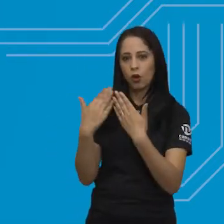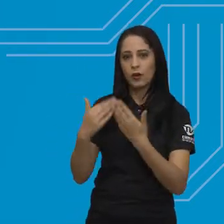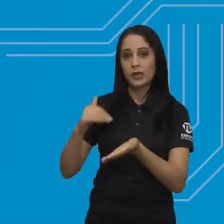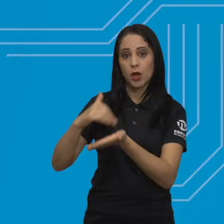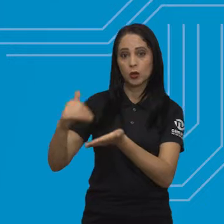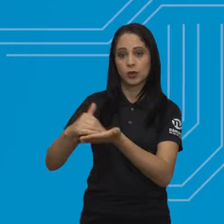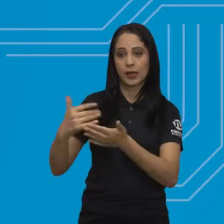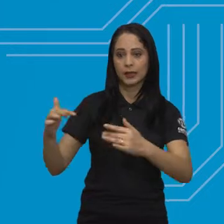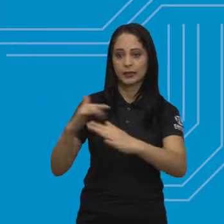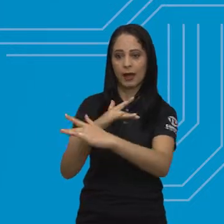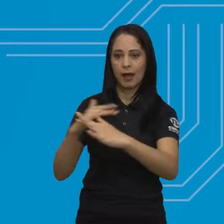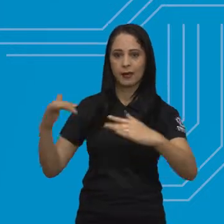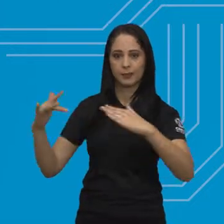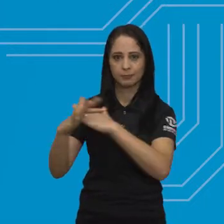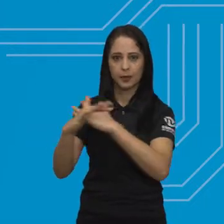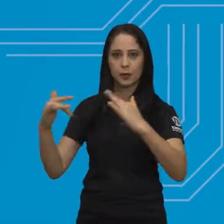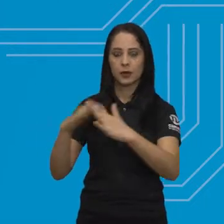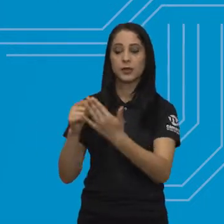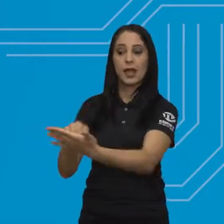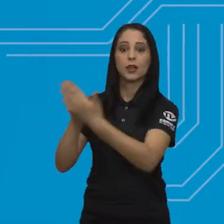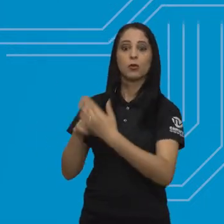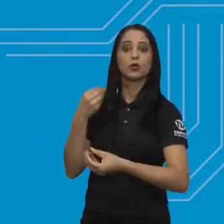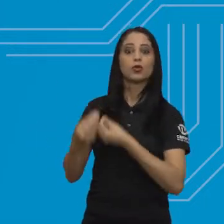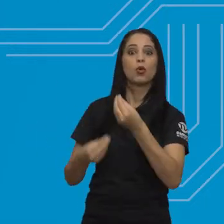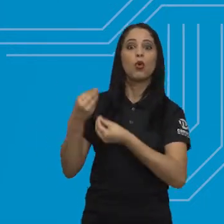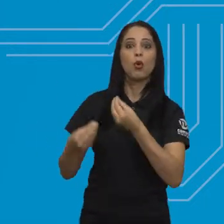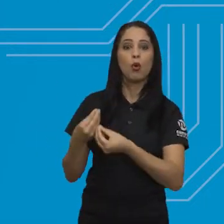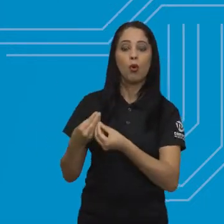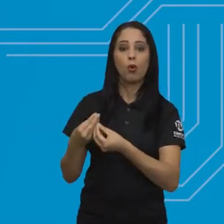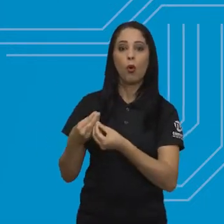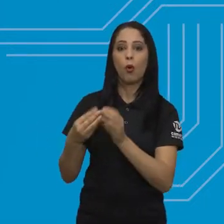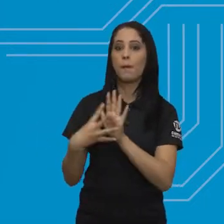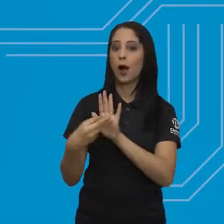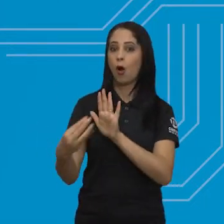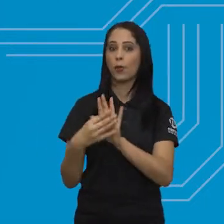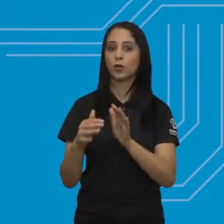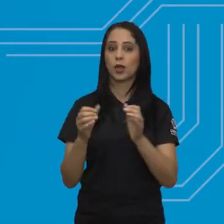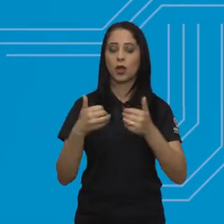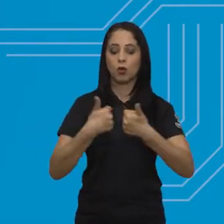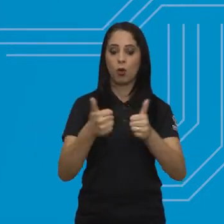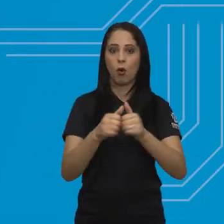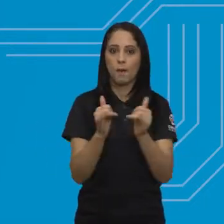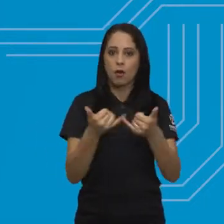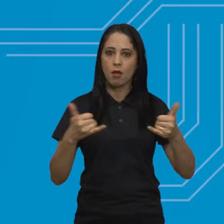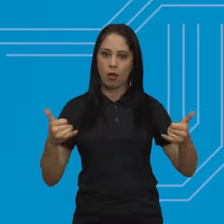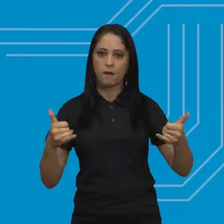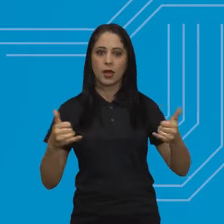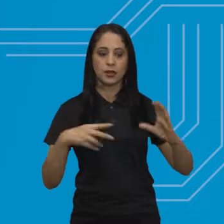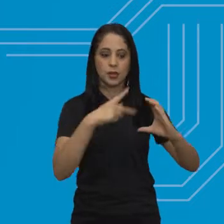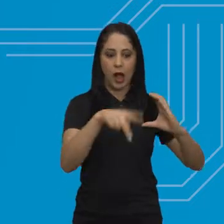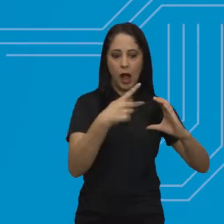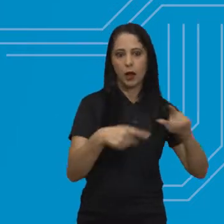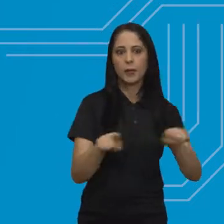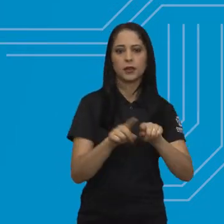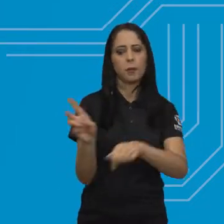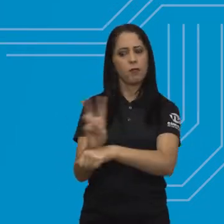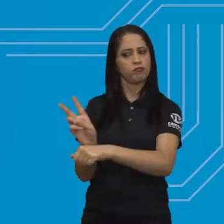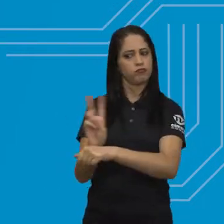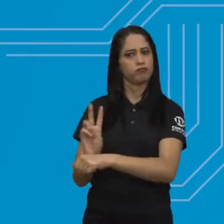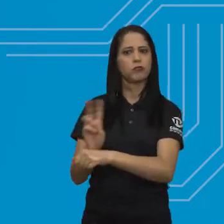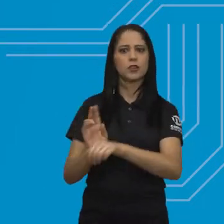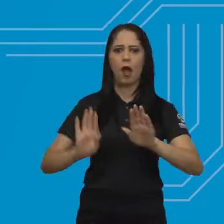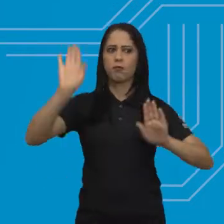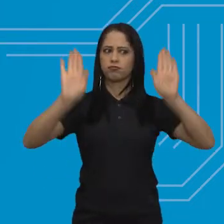conversamos com o secretário de mobilidade que nos apresentou como deve funcionar o modelo com ônibus elétricos a câmera também